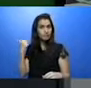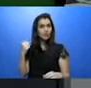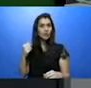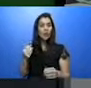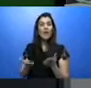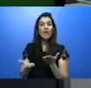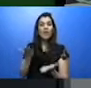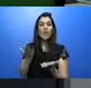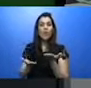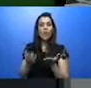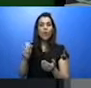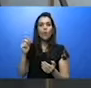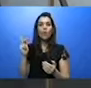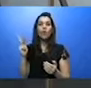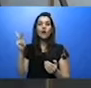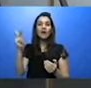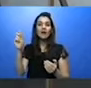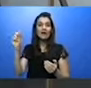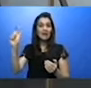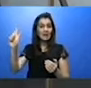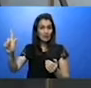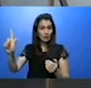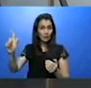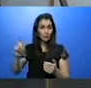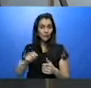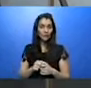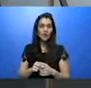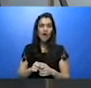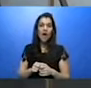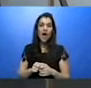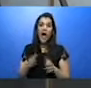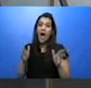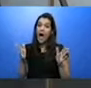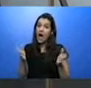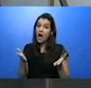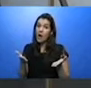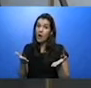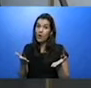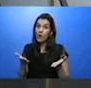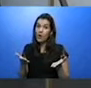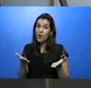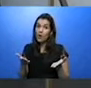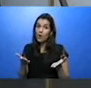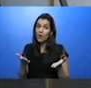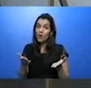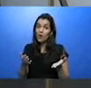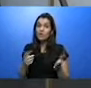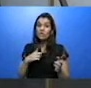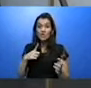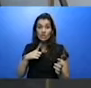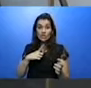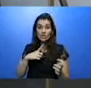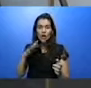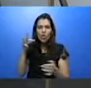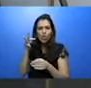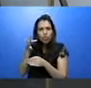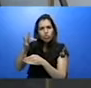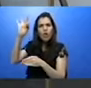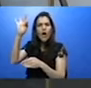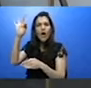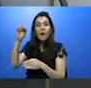medir coisas menores, né? Agora, e tinha tonelada para medir coisas